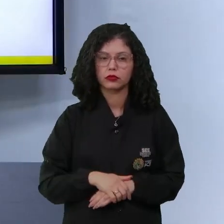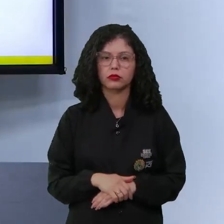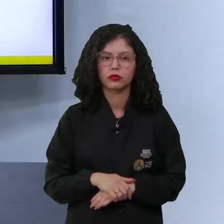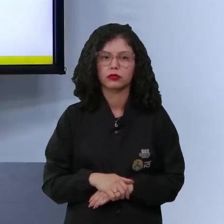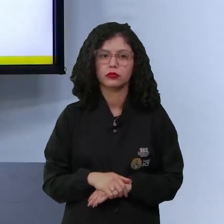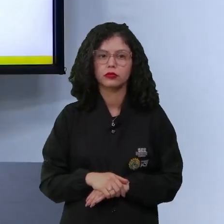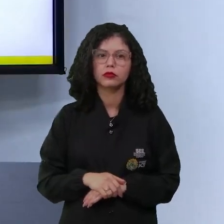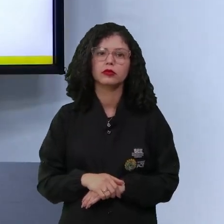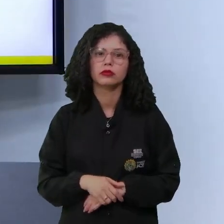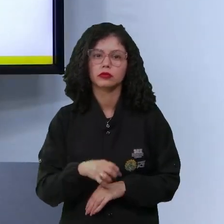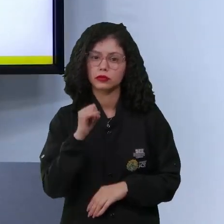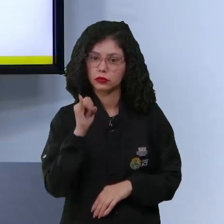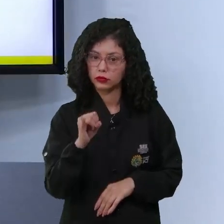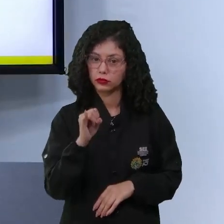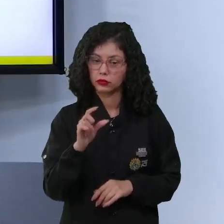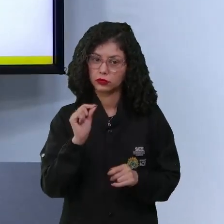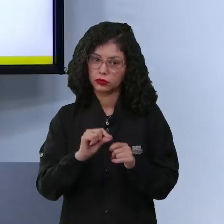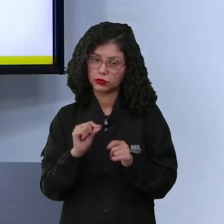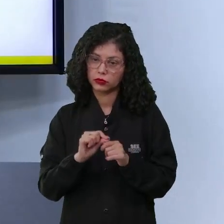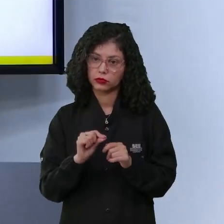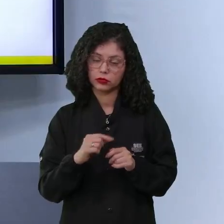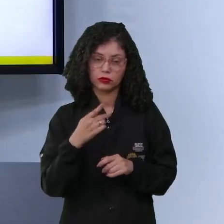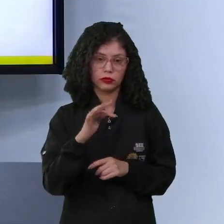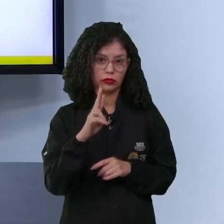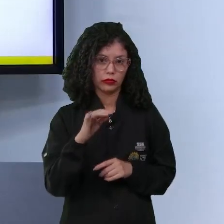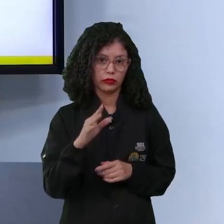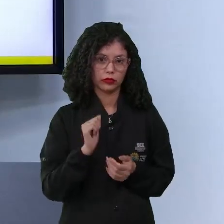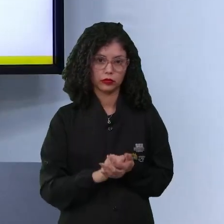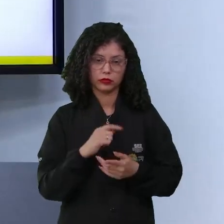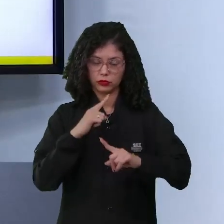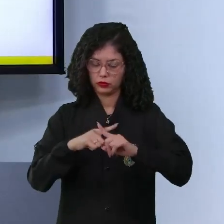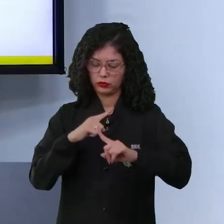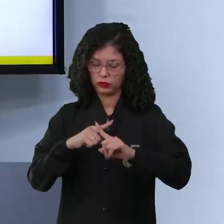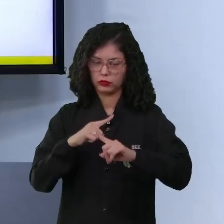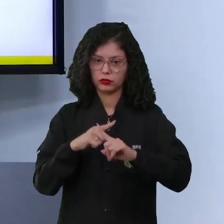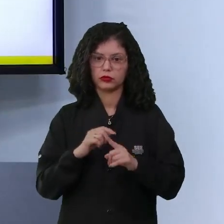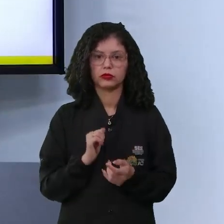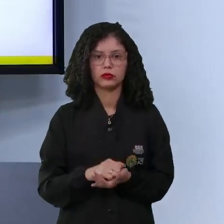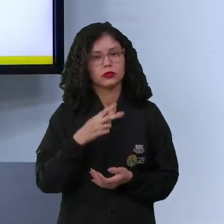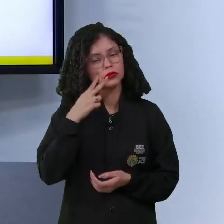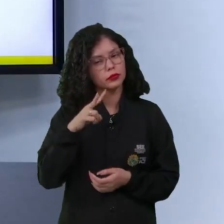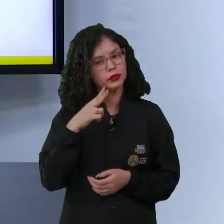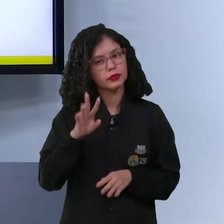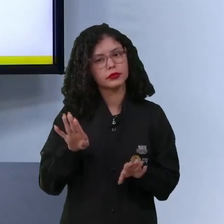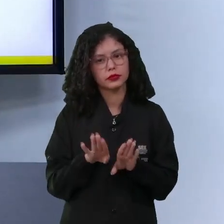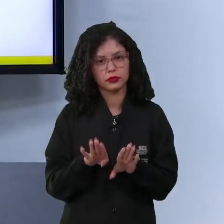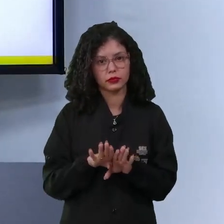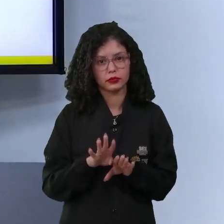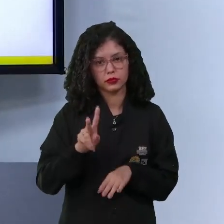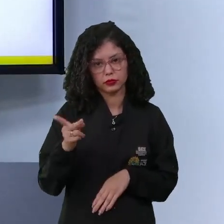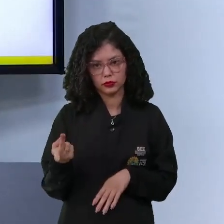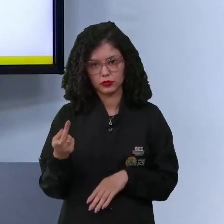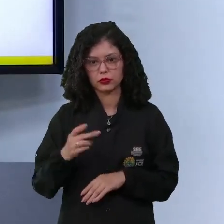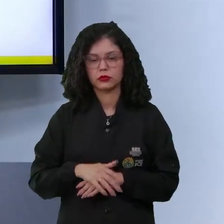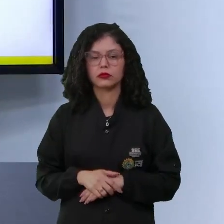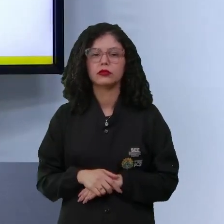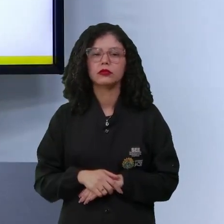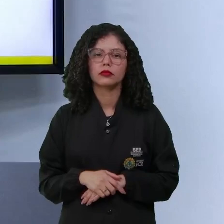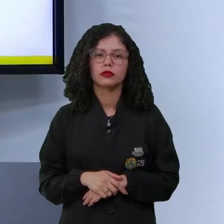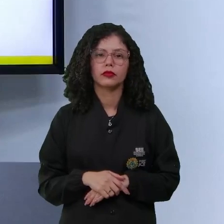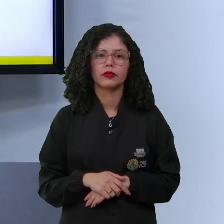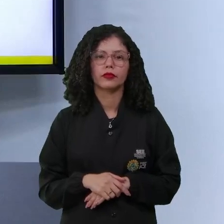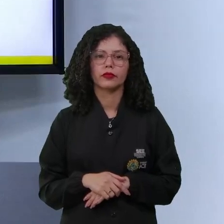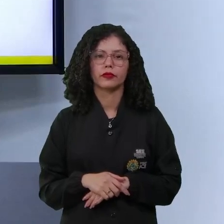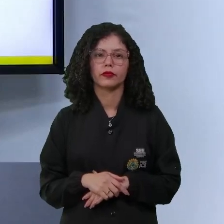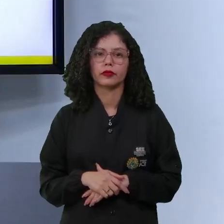proporcionais. Se eu fizer o produto entre eles, a multiplicação, eu verifico se eles são inversamente proporcionais. Então,